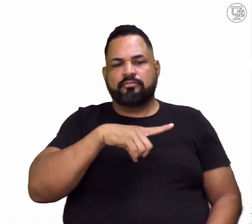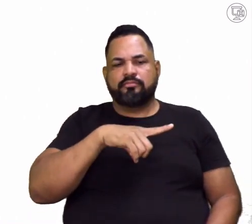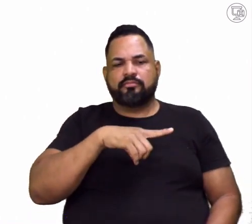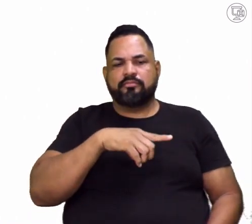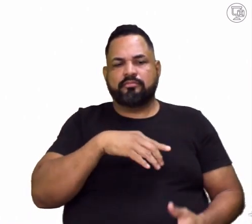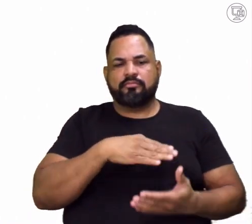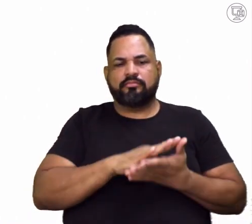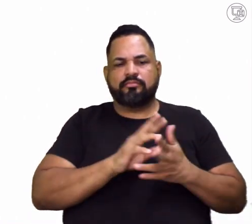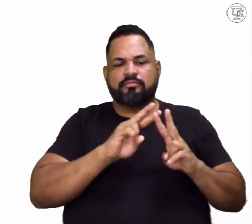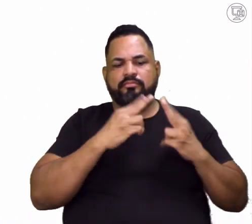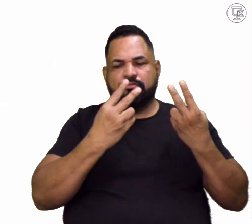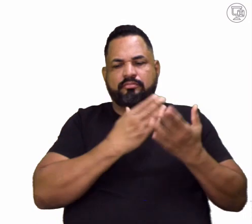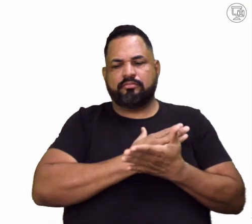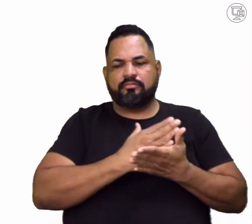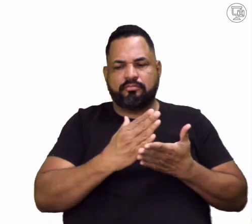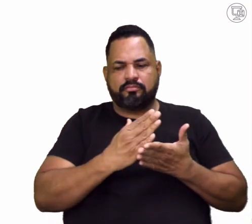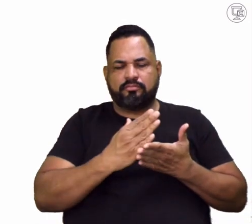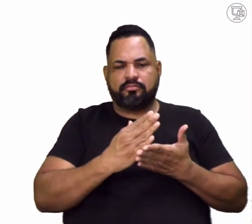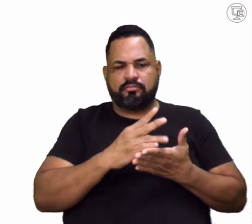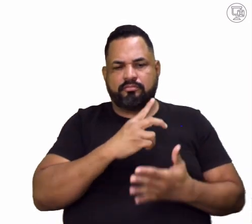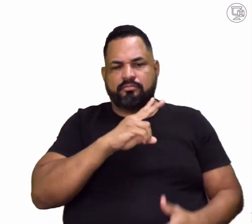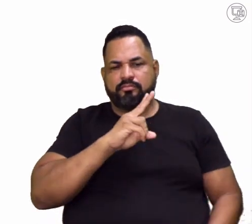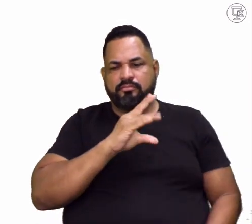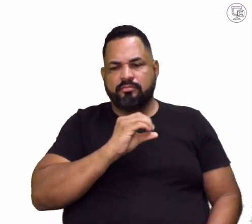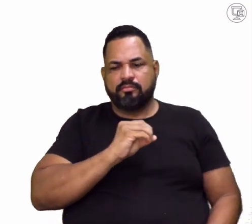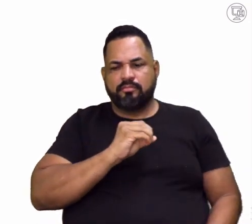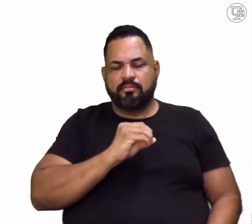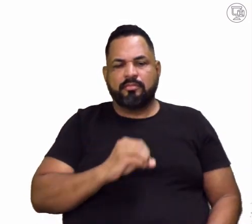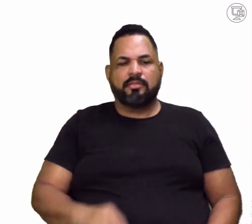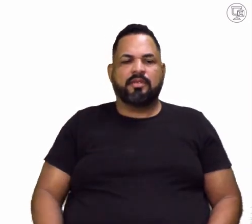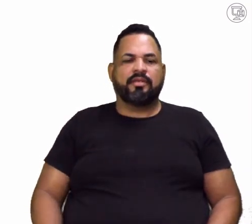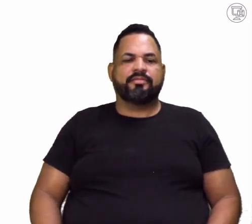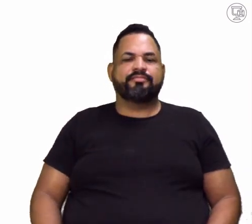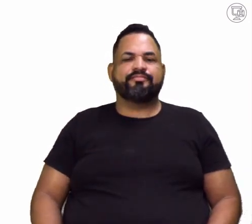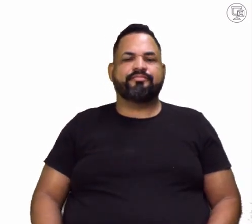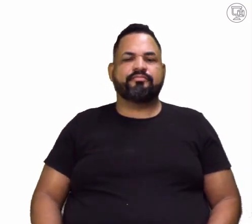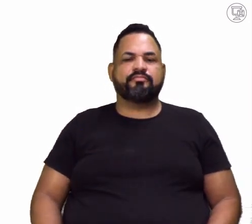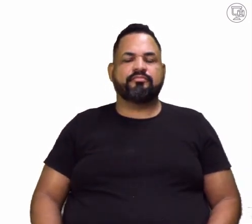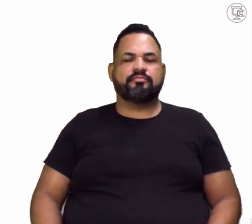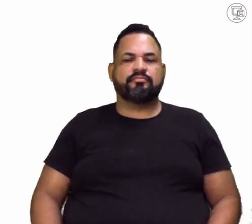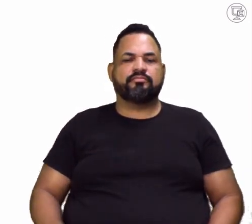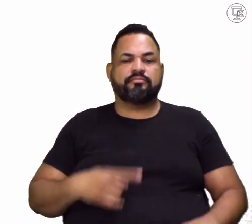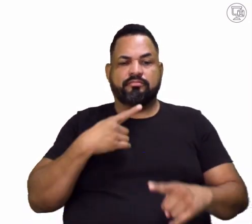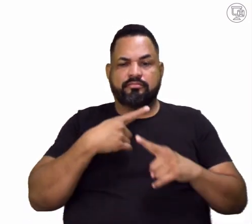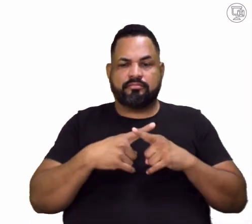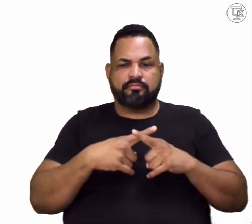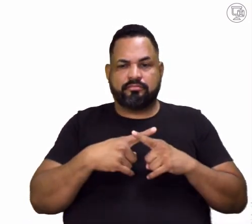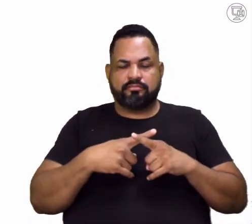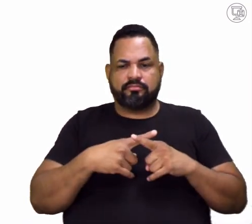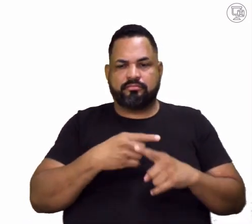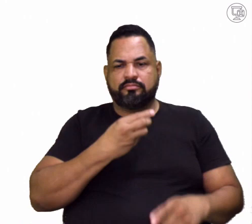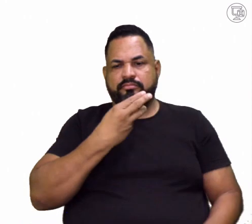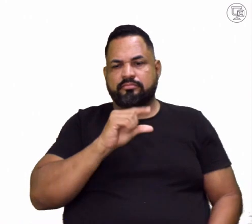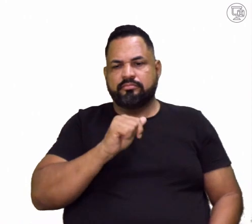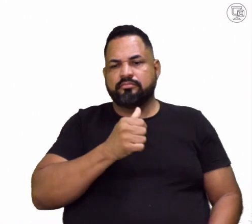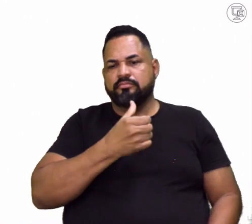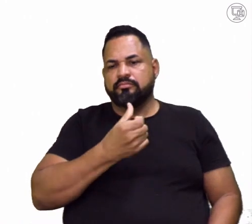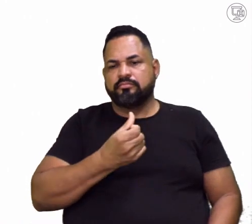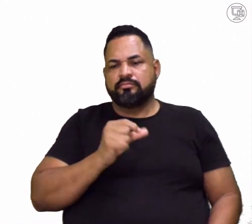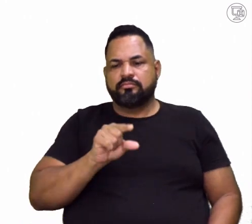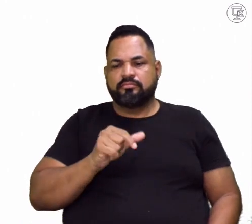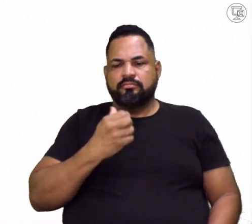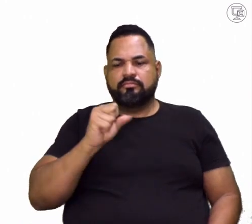o volume Inicial se tá procurando você tem aqui no caso multiplicado aqui né 36